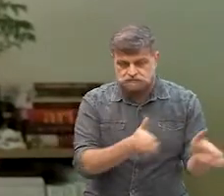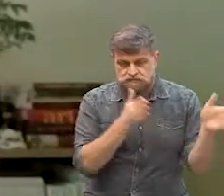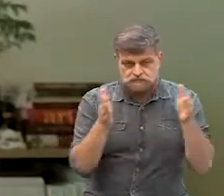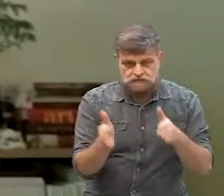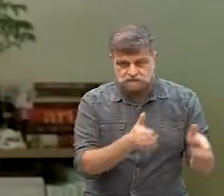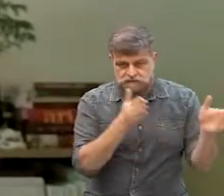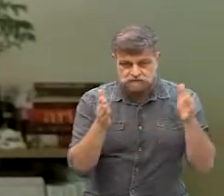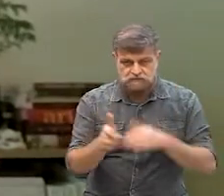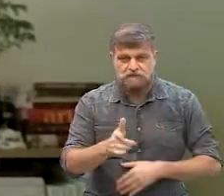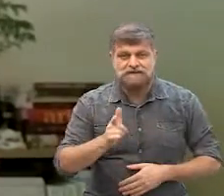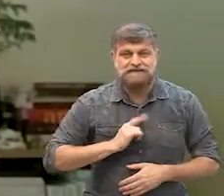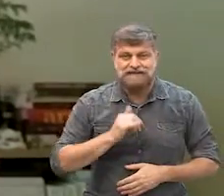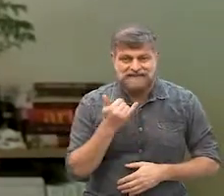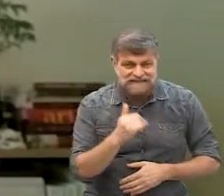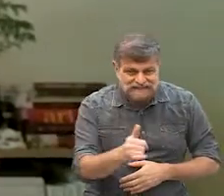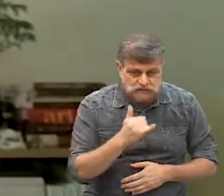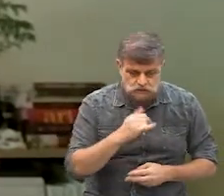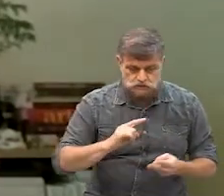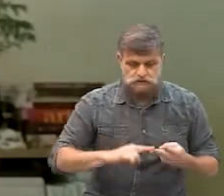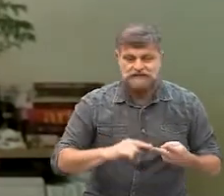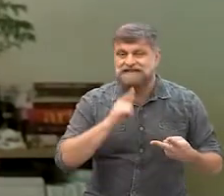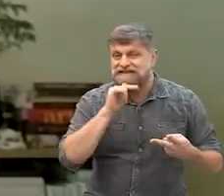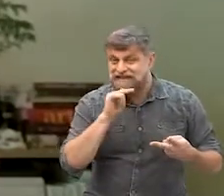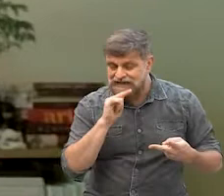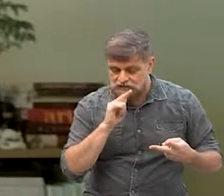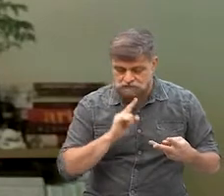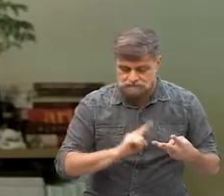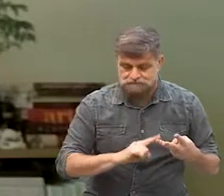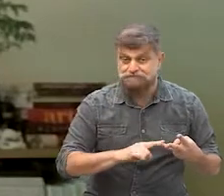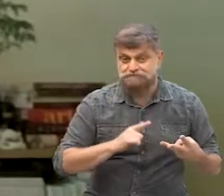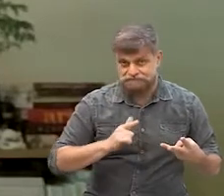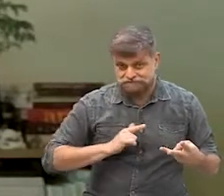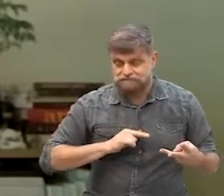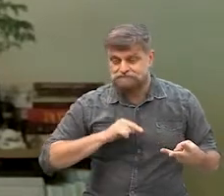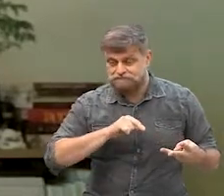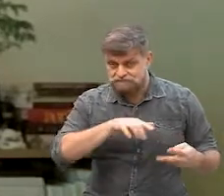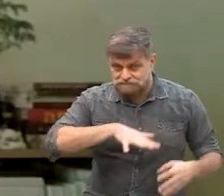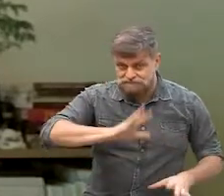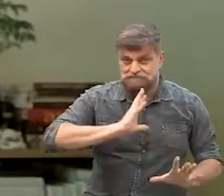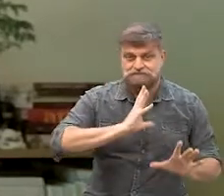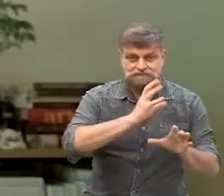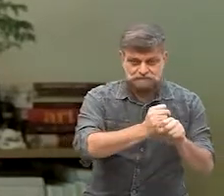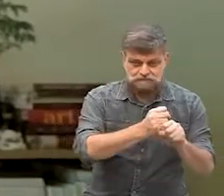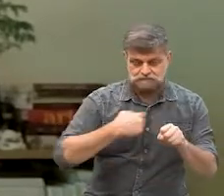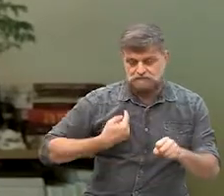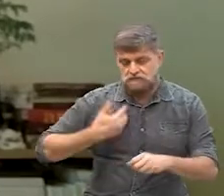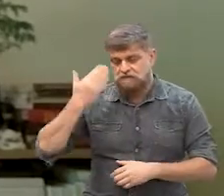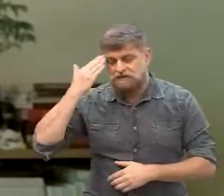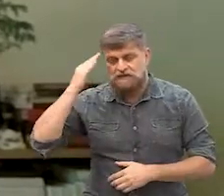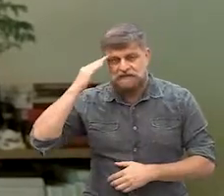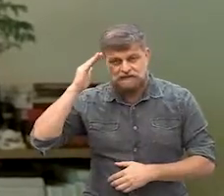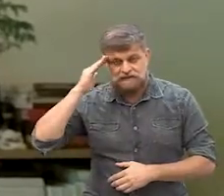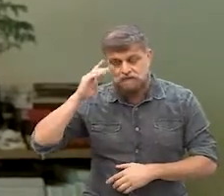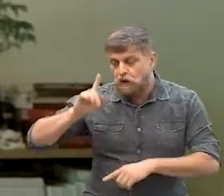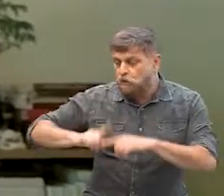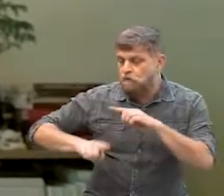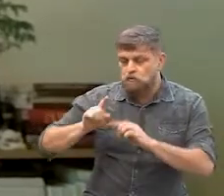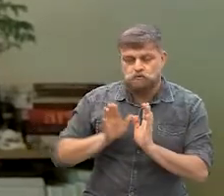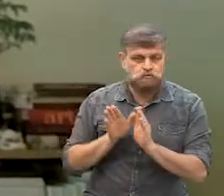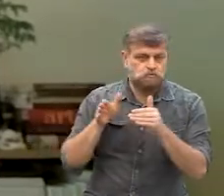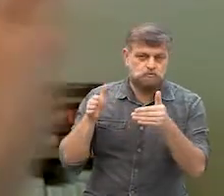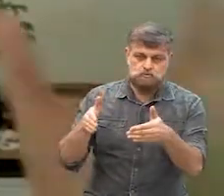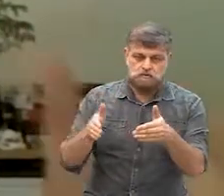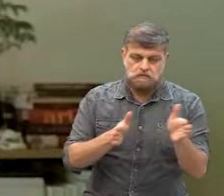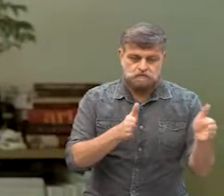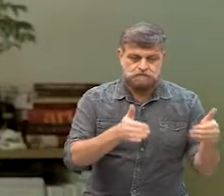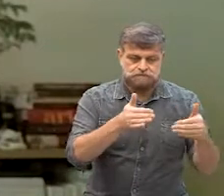recursos naturais, tem energia envolvida, tem água envolvida, né? Então, a gente precisa entender que não é só o produto, não é só a embalagem,